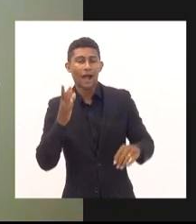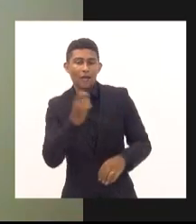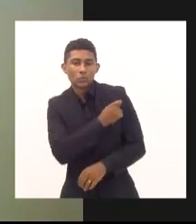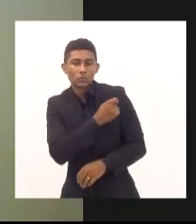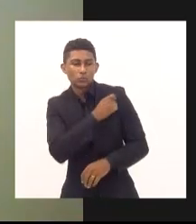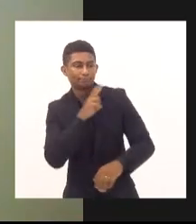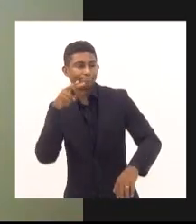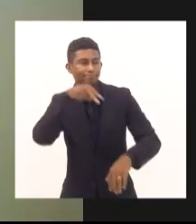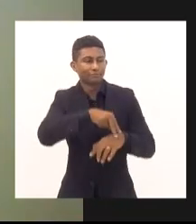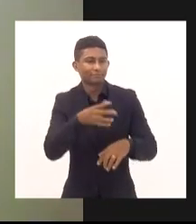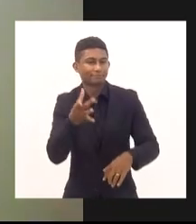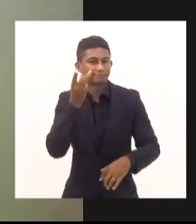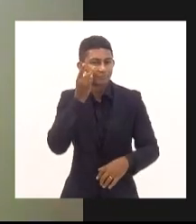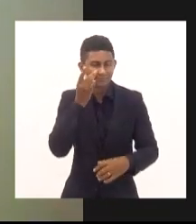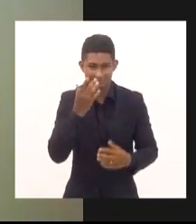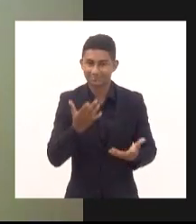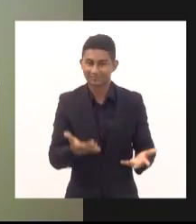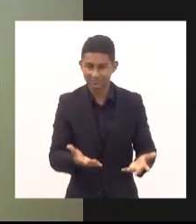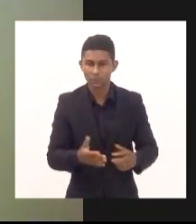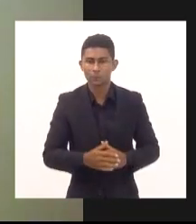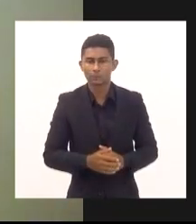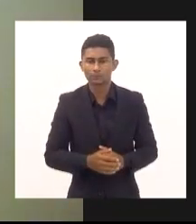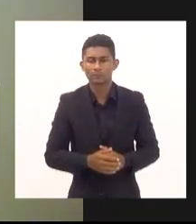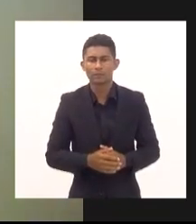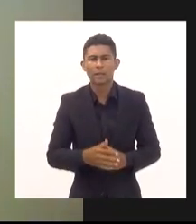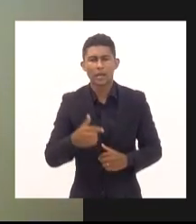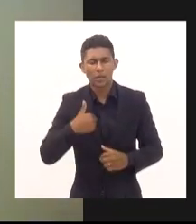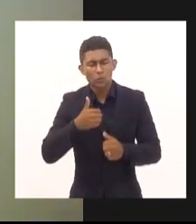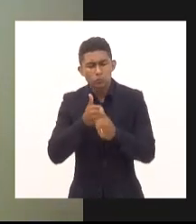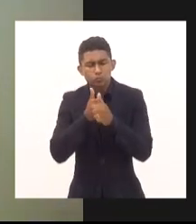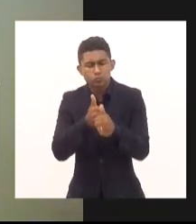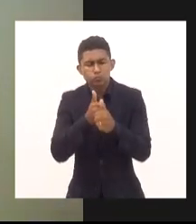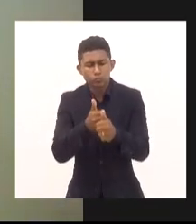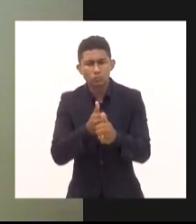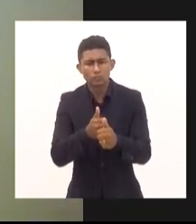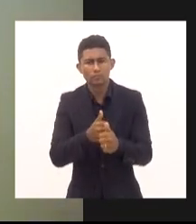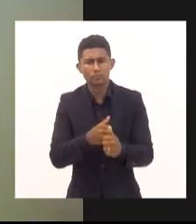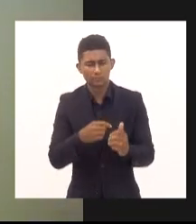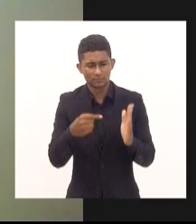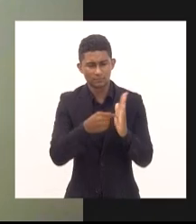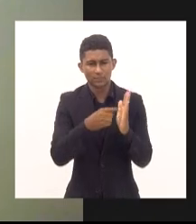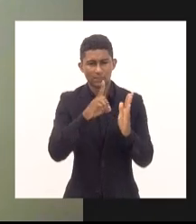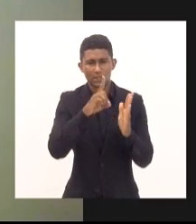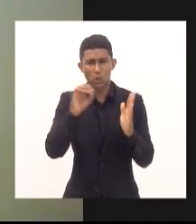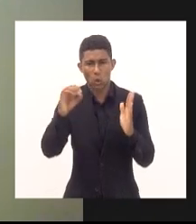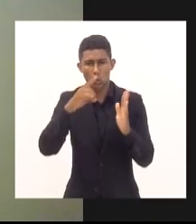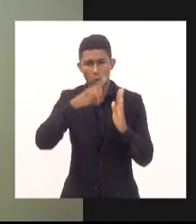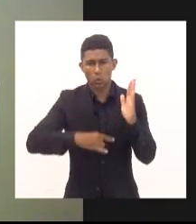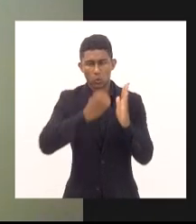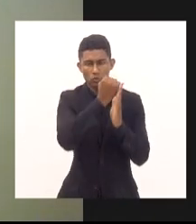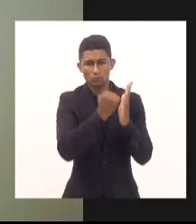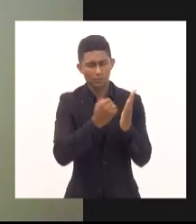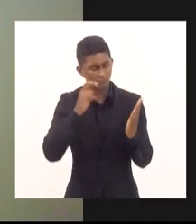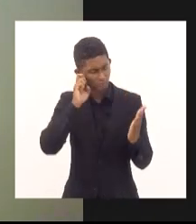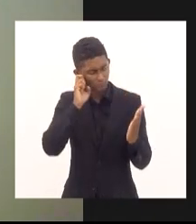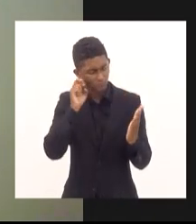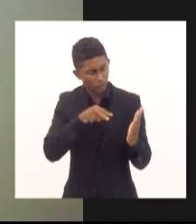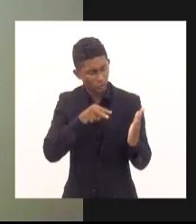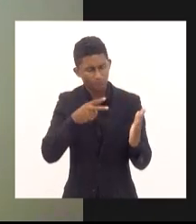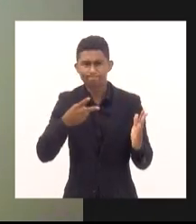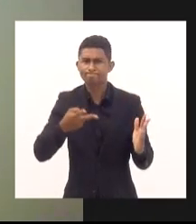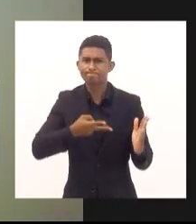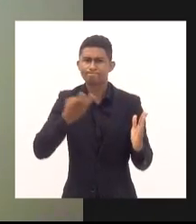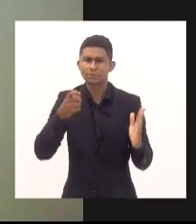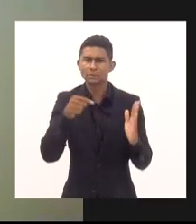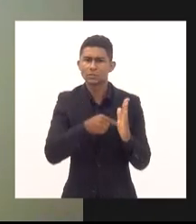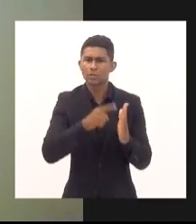leitura que faço diariamente do Diário Oficial, eu percebi a existência de uma resolução, a resolução